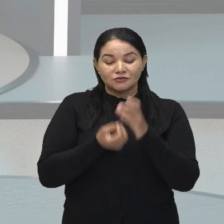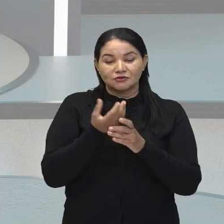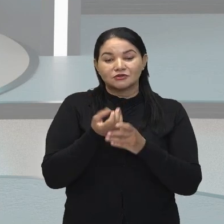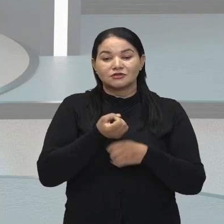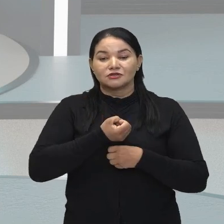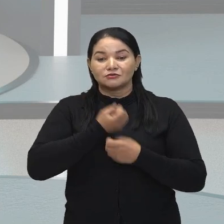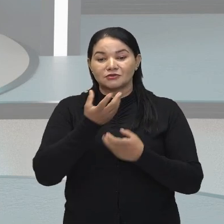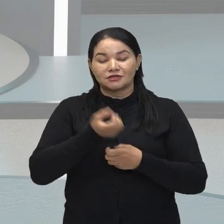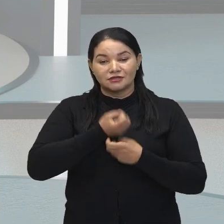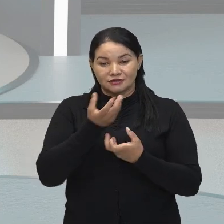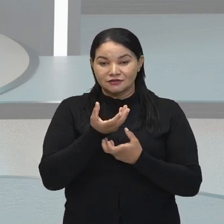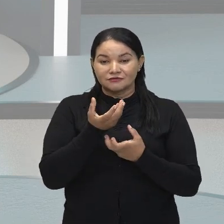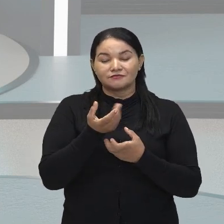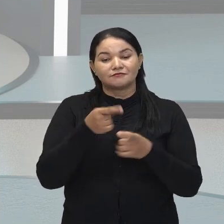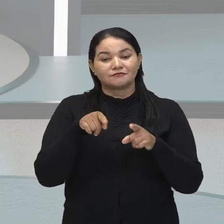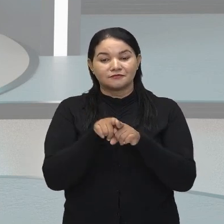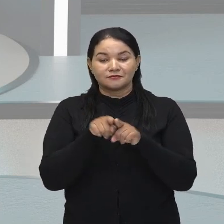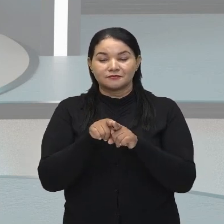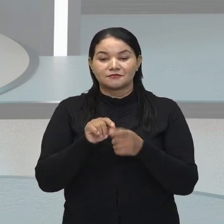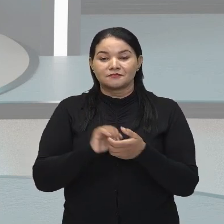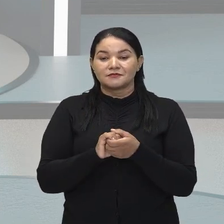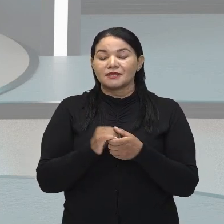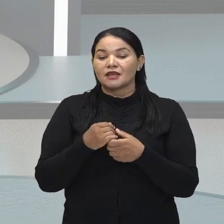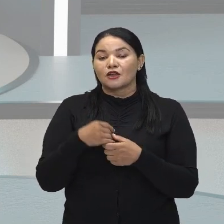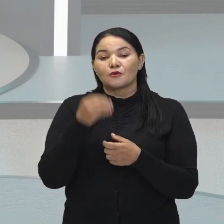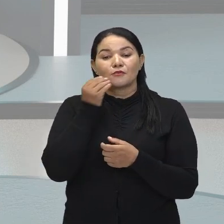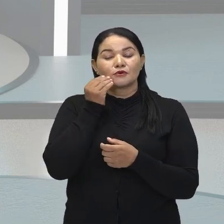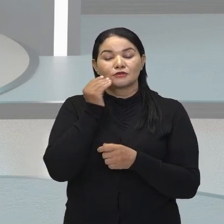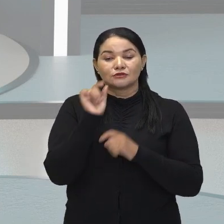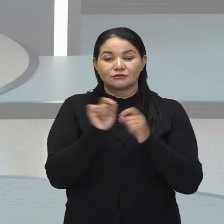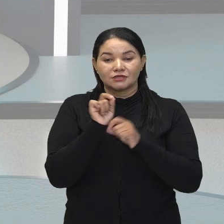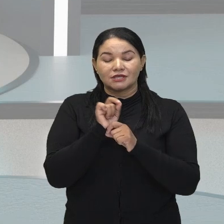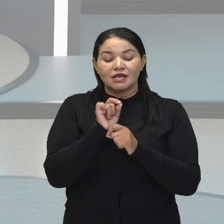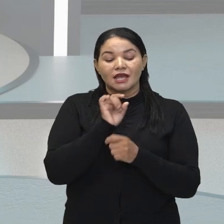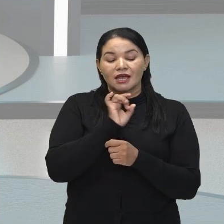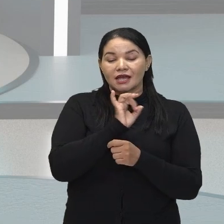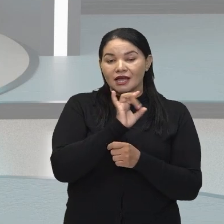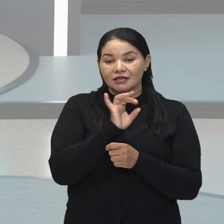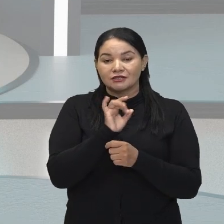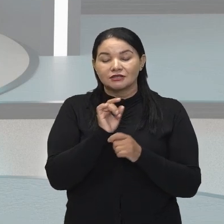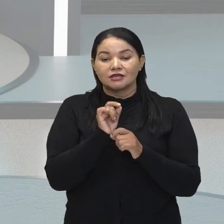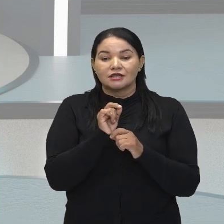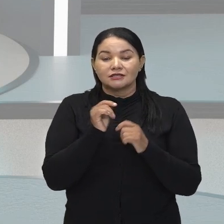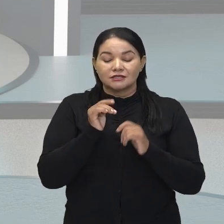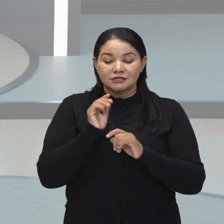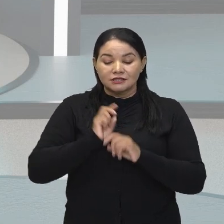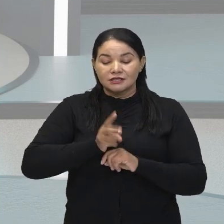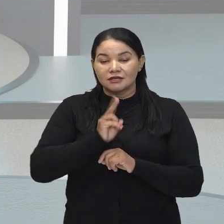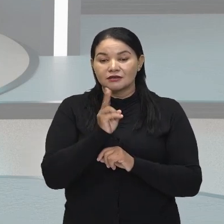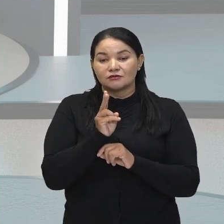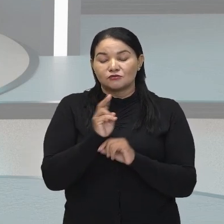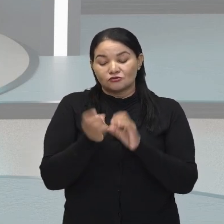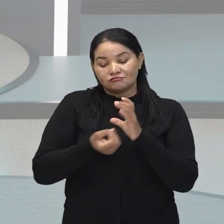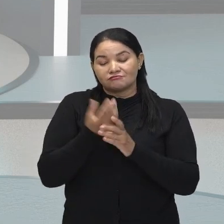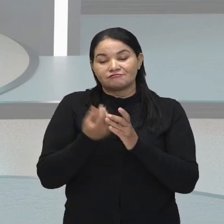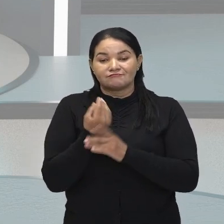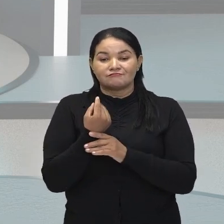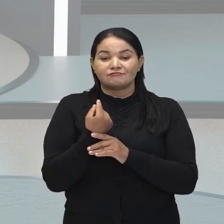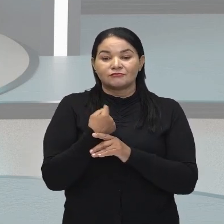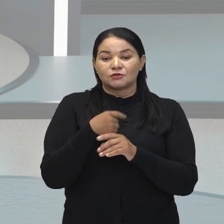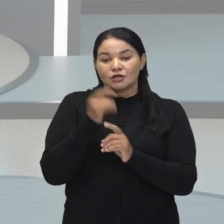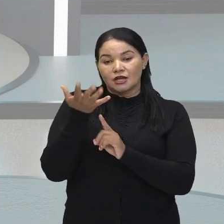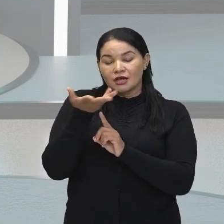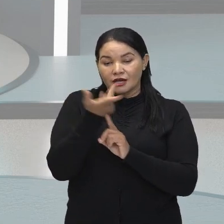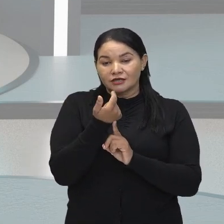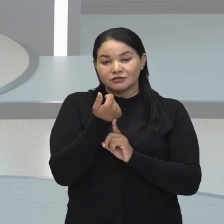expressar. E isso só mostra que cada vez mais nós estamos produzindo arte e falando com o